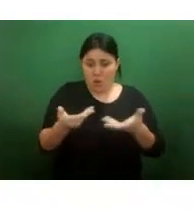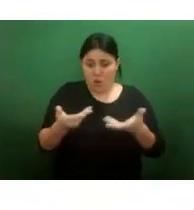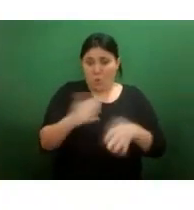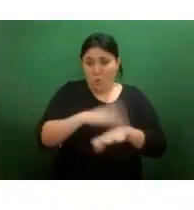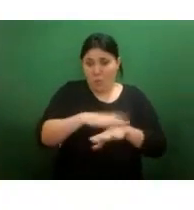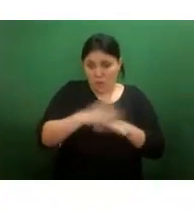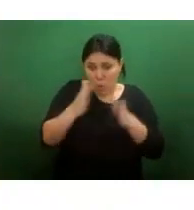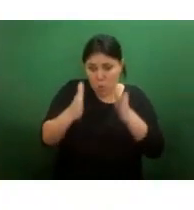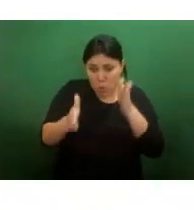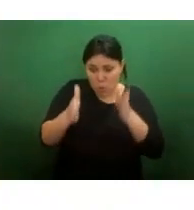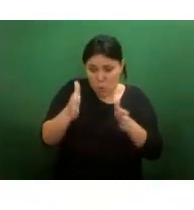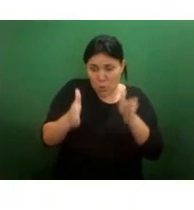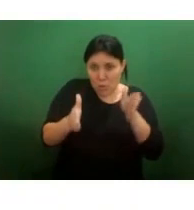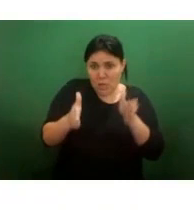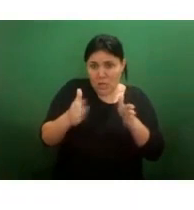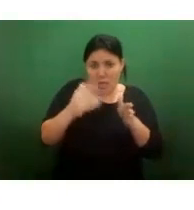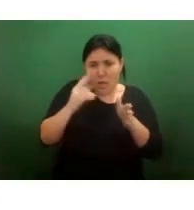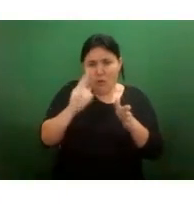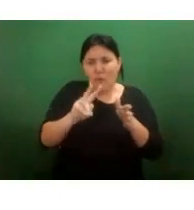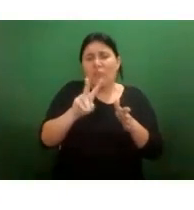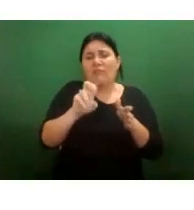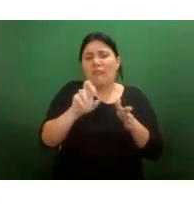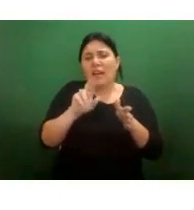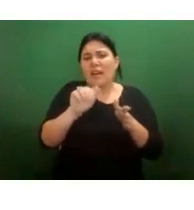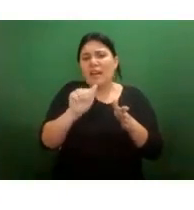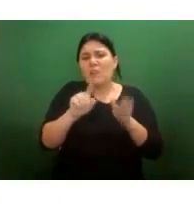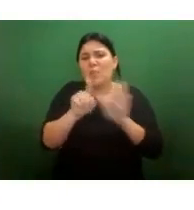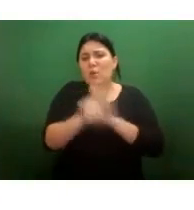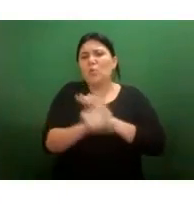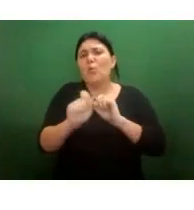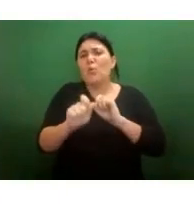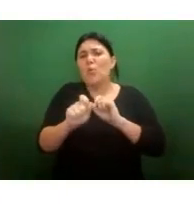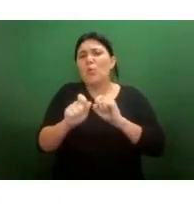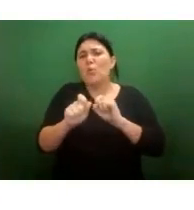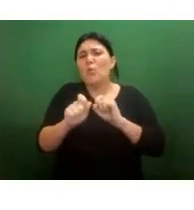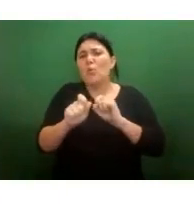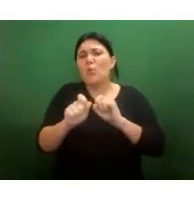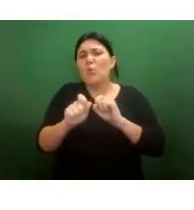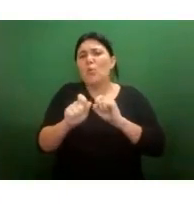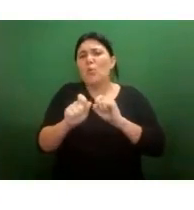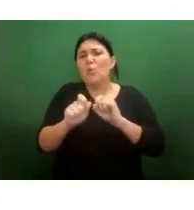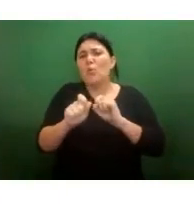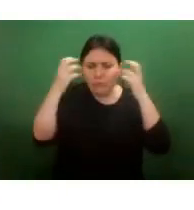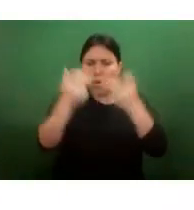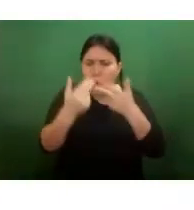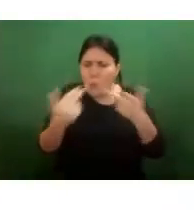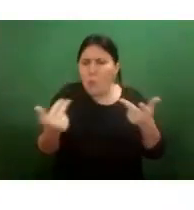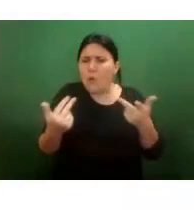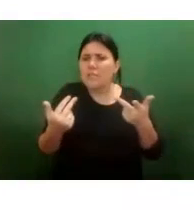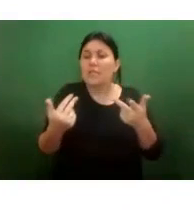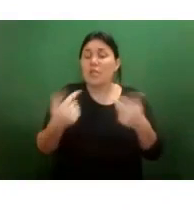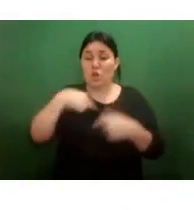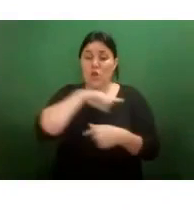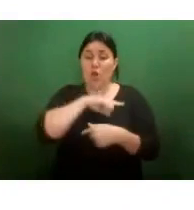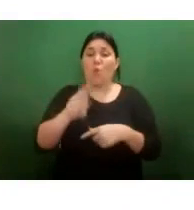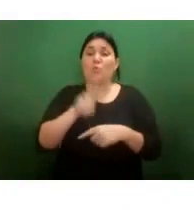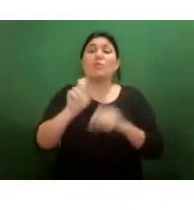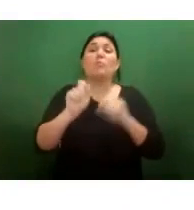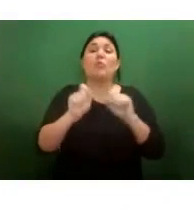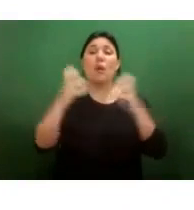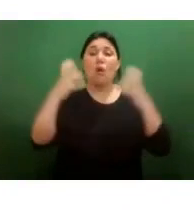durante. Já vou aproveitar. Eu vi que a Vera perguntou com relação aos equipamentos de audiodescrição. Então, a gente usou uns fones que